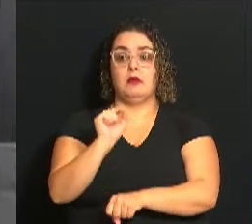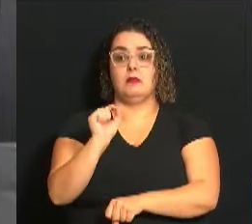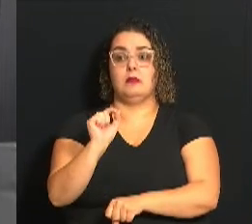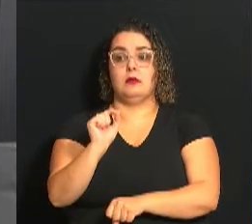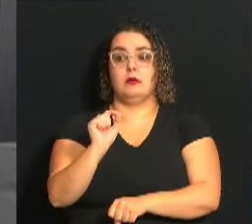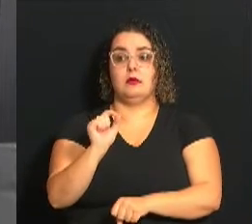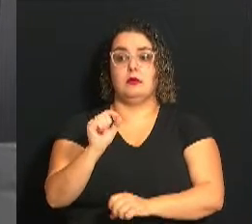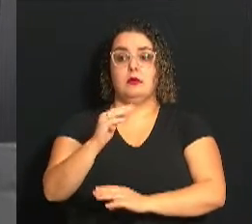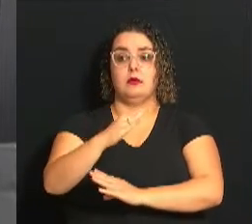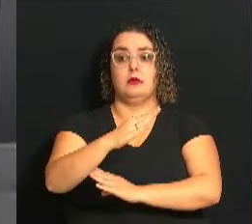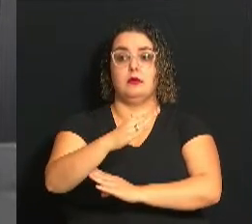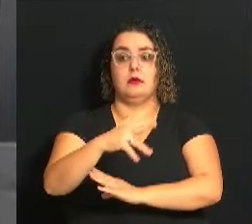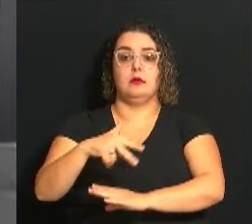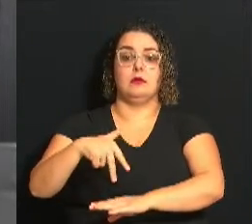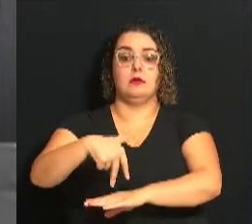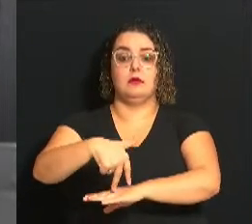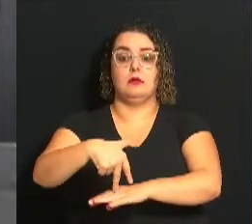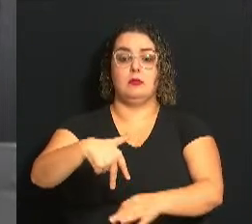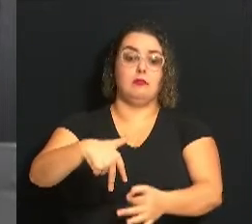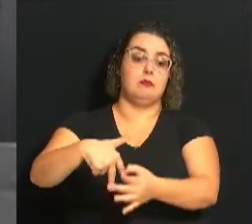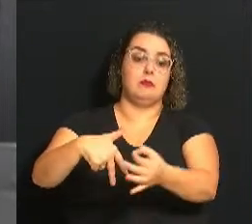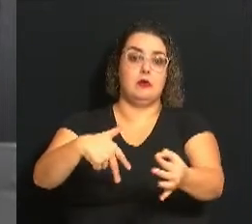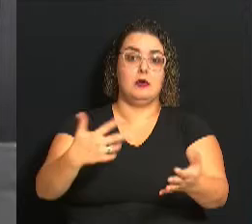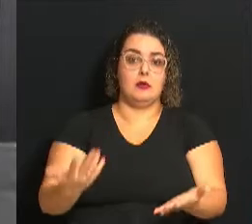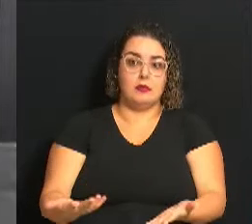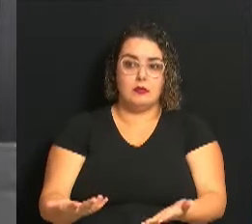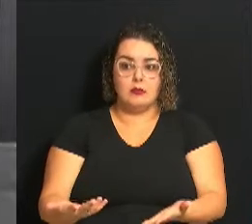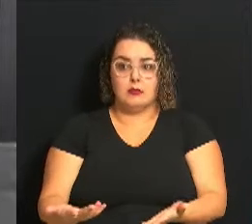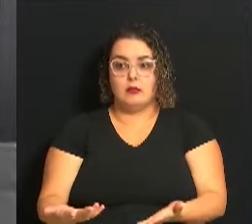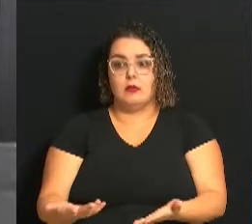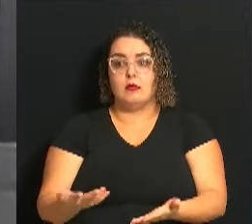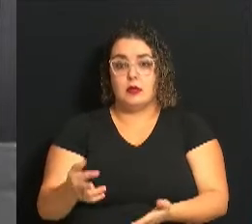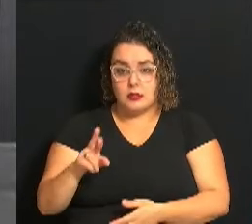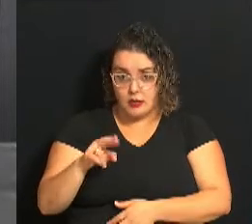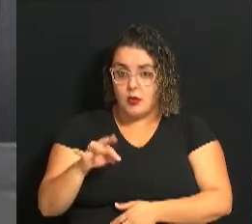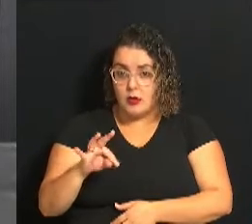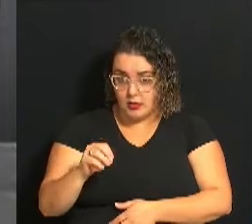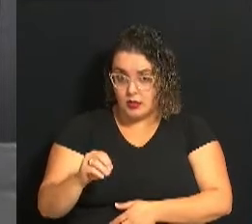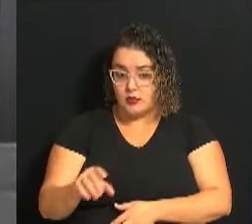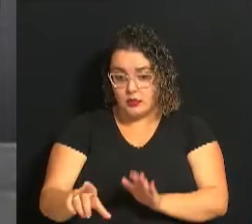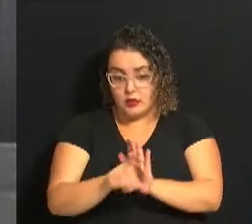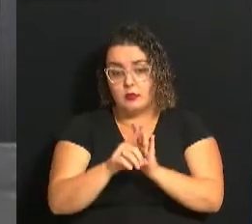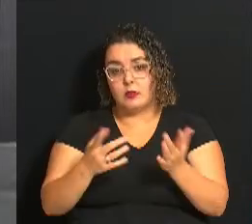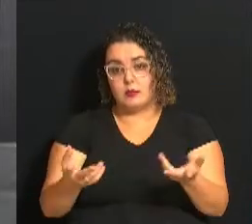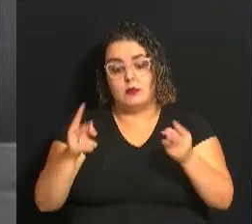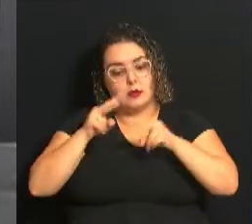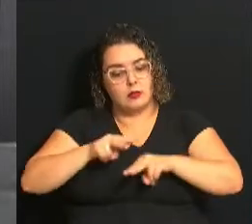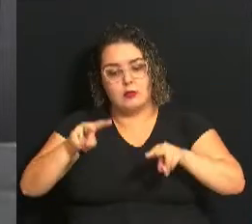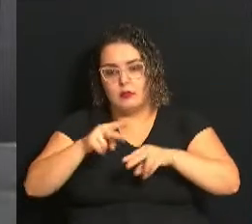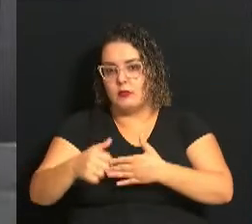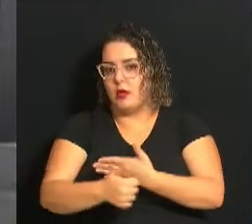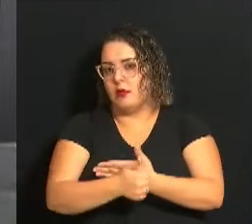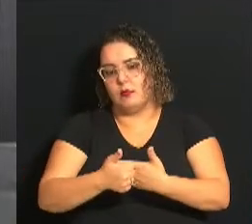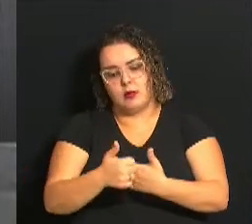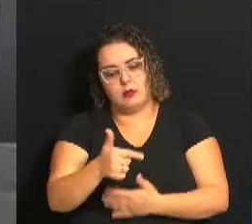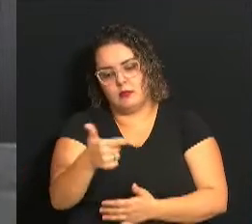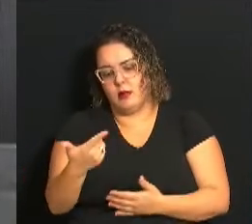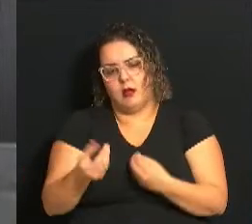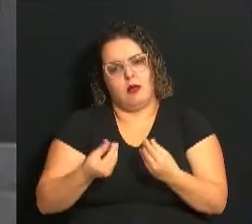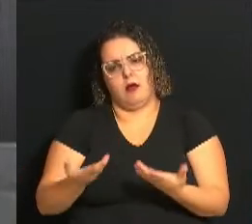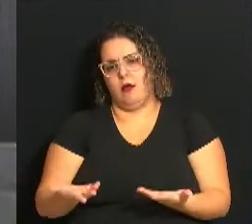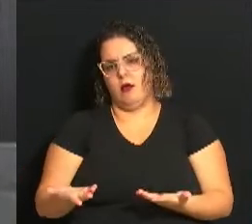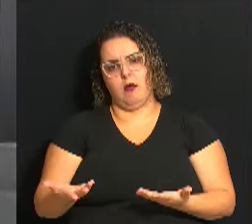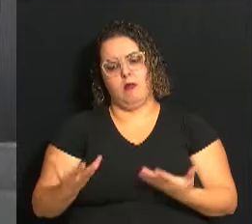da Câmara Municipal de Campinas. Então, esse é o rito legal? Pode ser legal, mas do ponto de vista moral, não dá. Não dá para